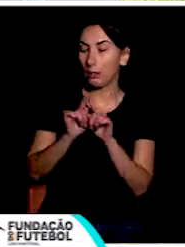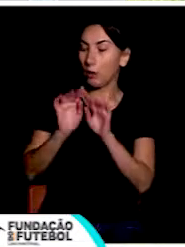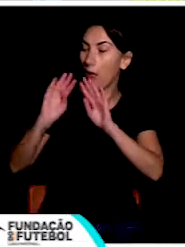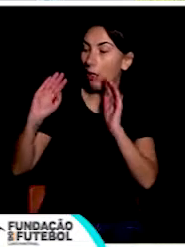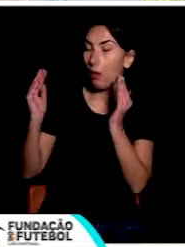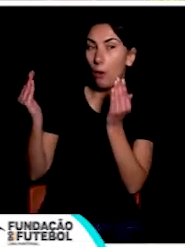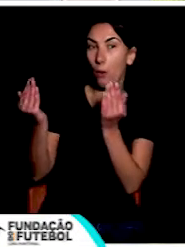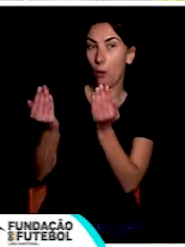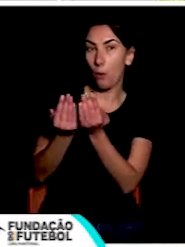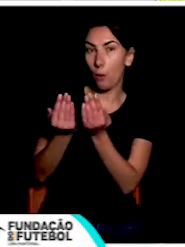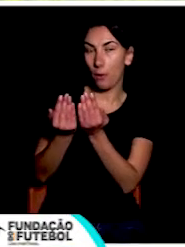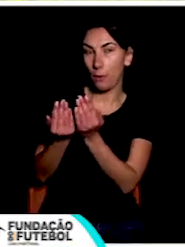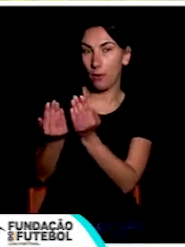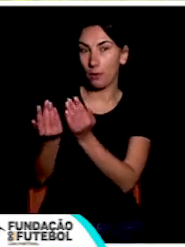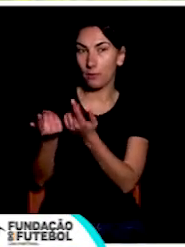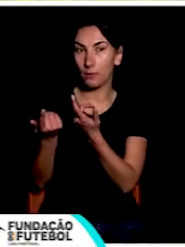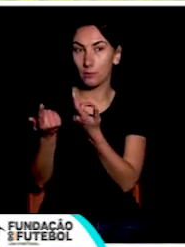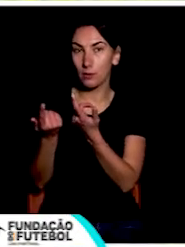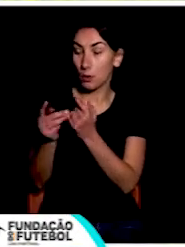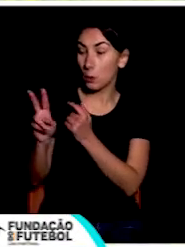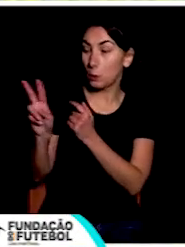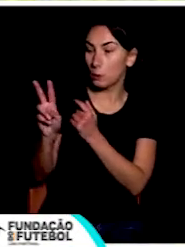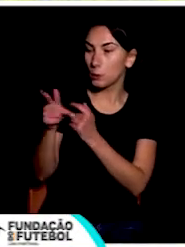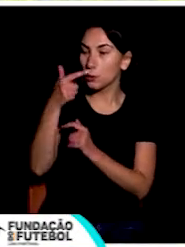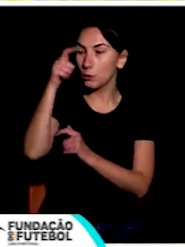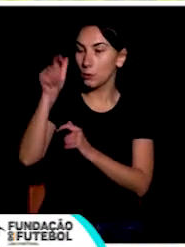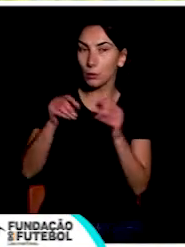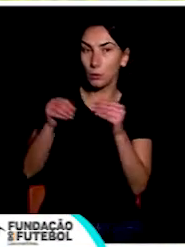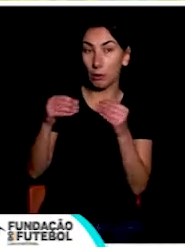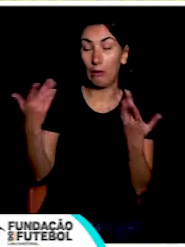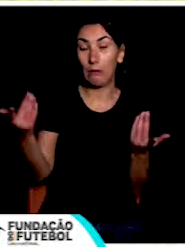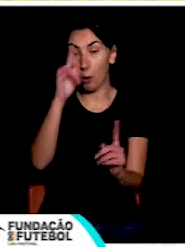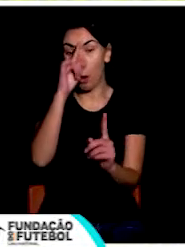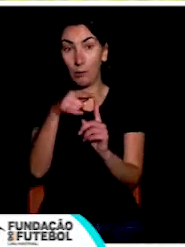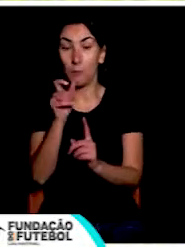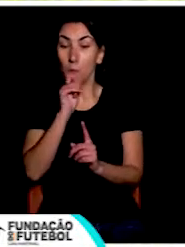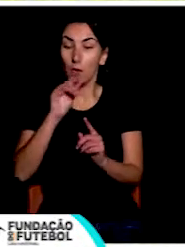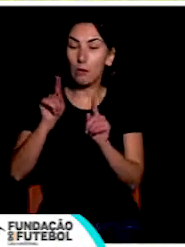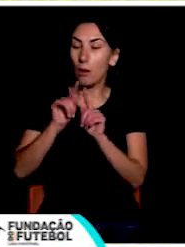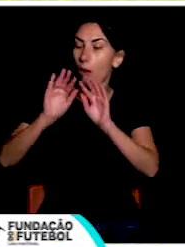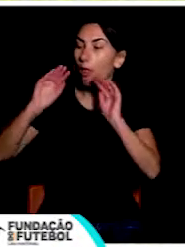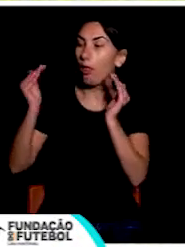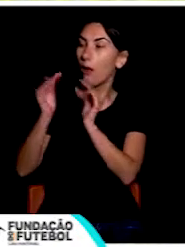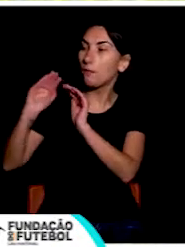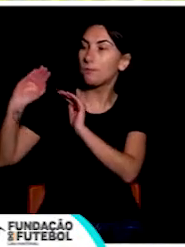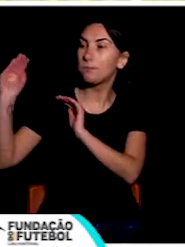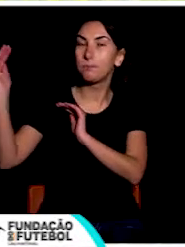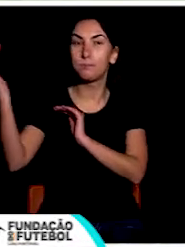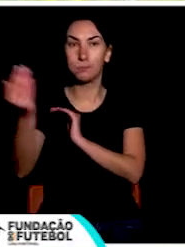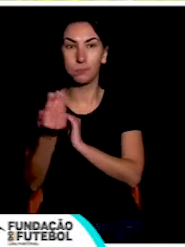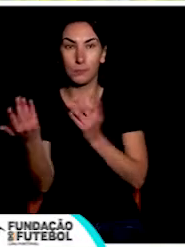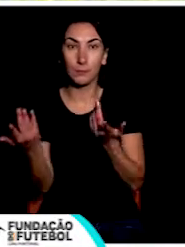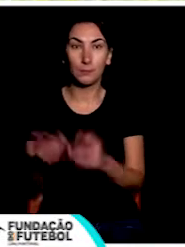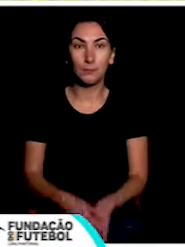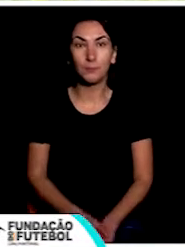o canhoto coloca sempre a bola no segundo homem, né? O segundo homem de fora. Então, para poder tentar fazer a